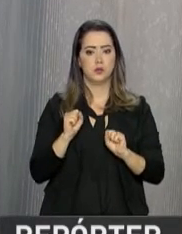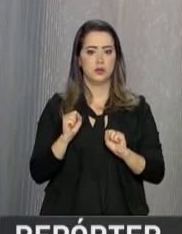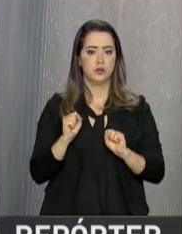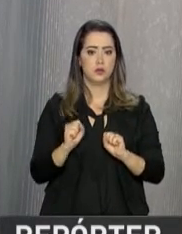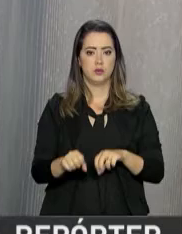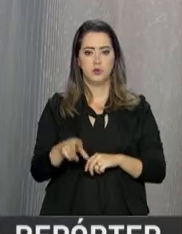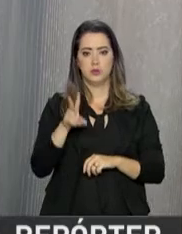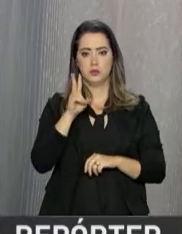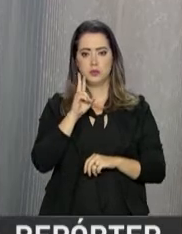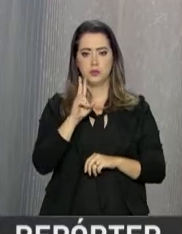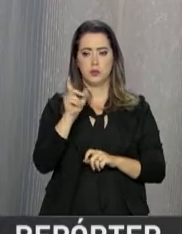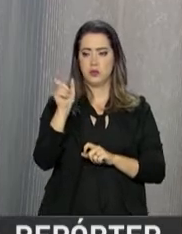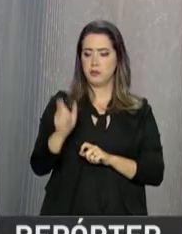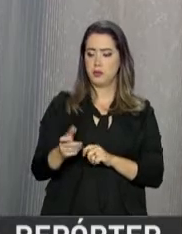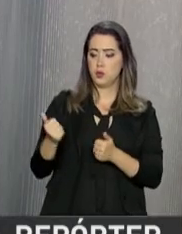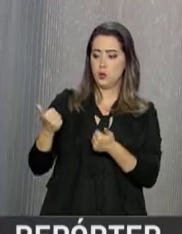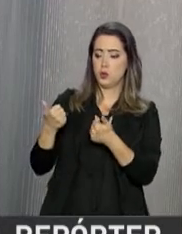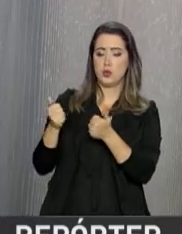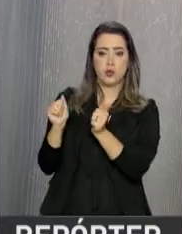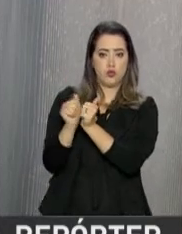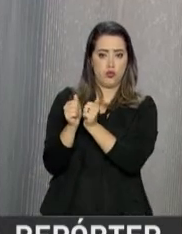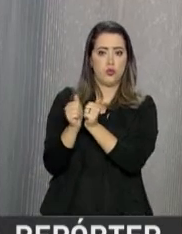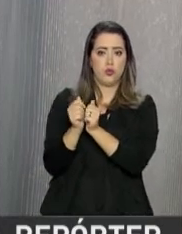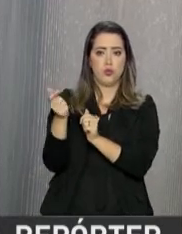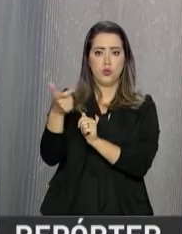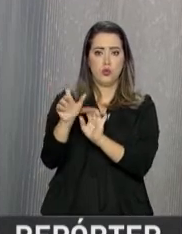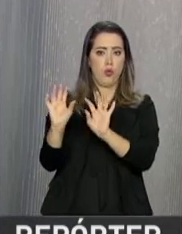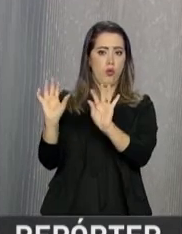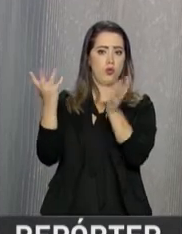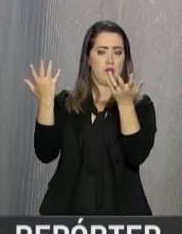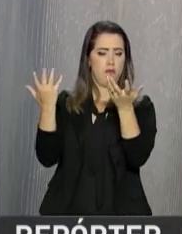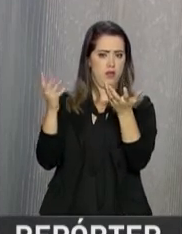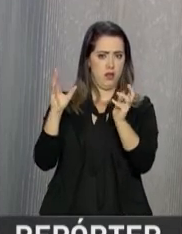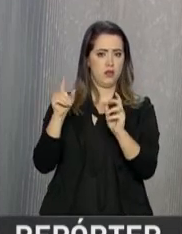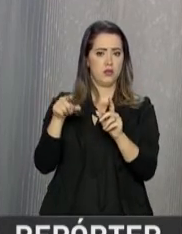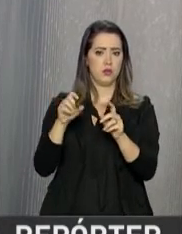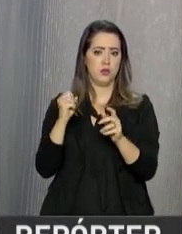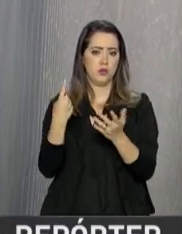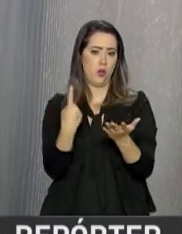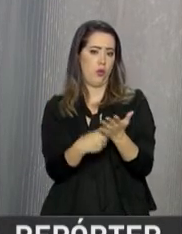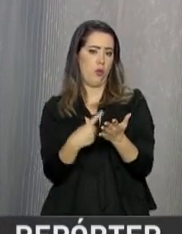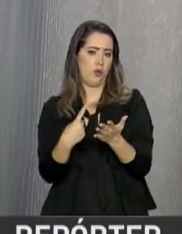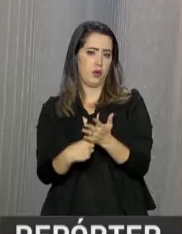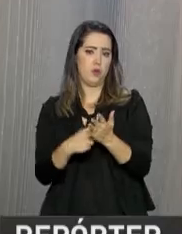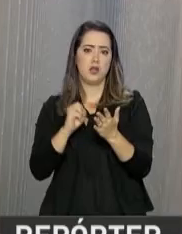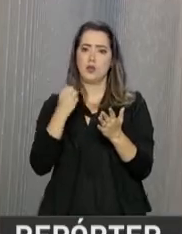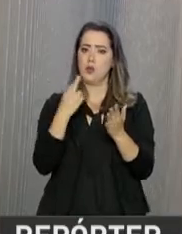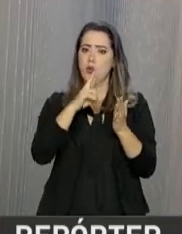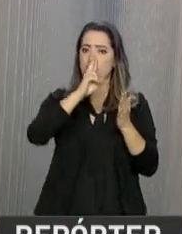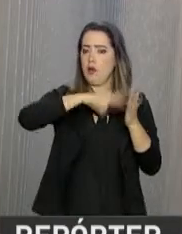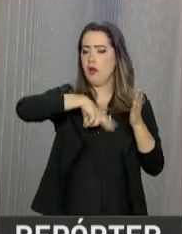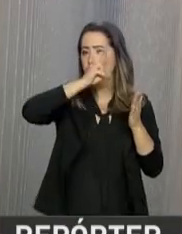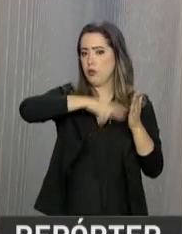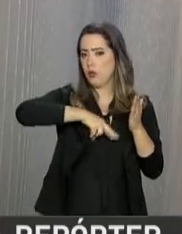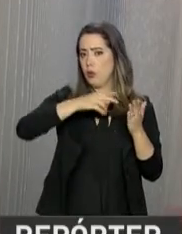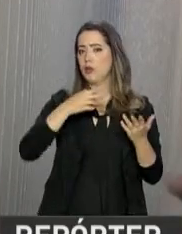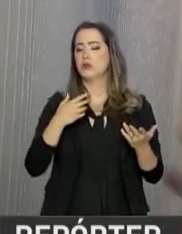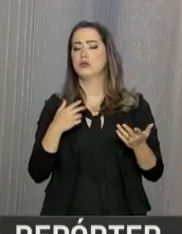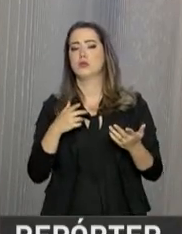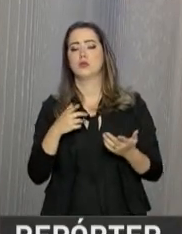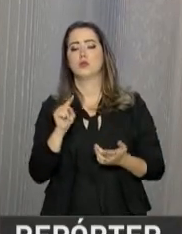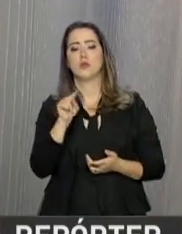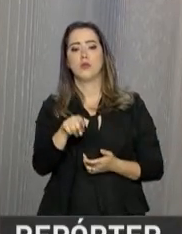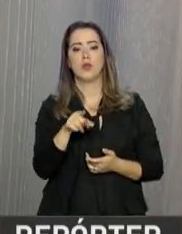acompanhar cliente eventos ou então é fechar relatório praxe que o domínio de